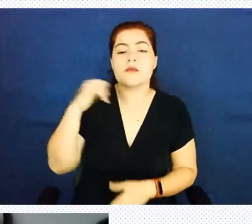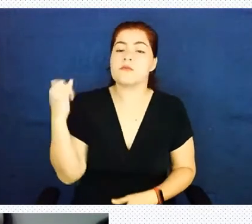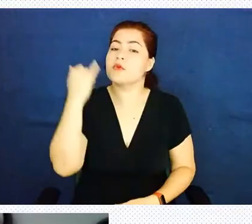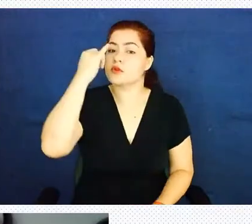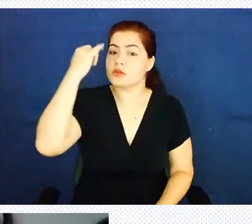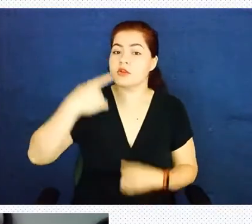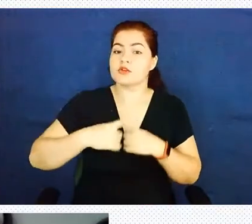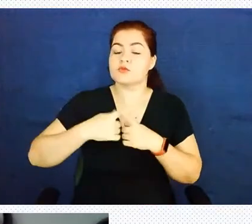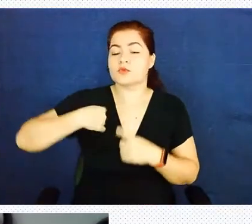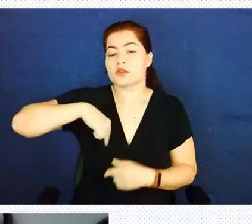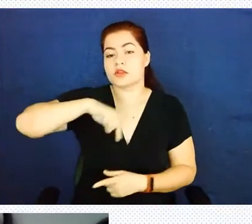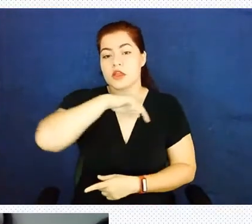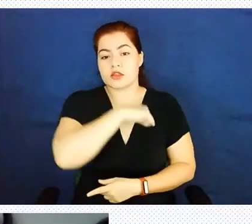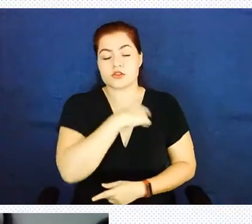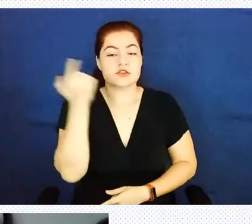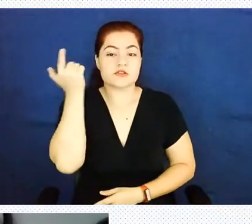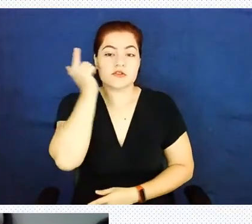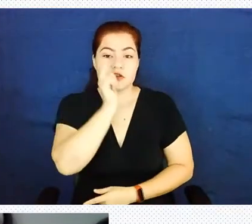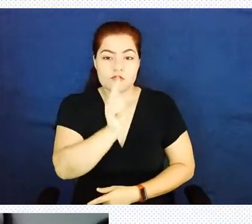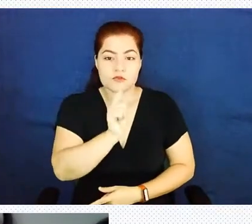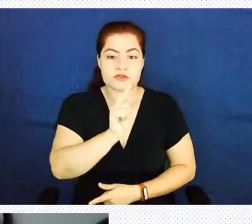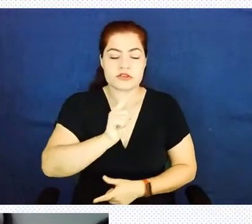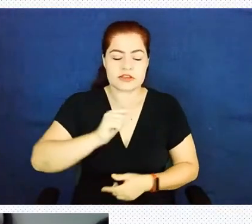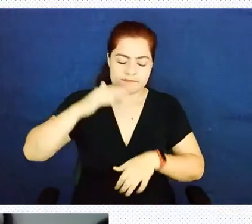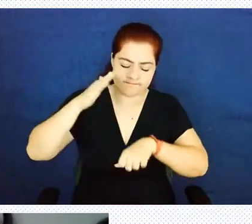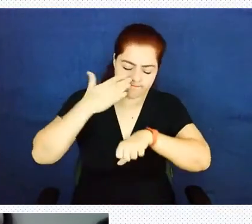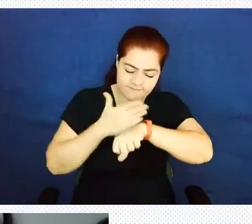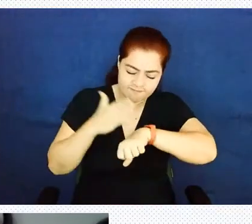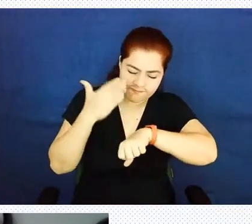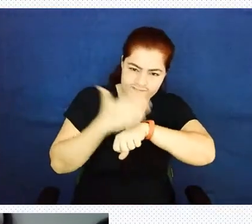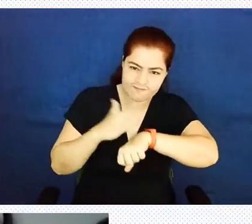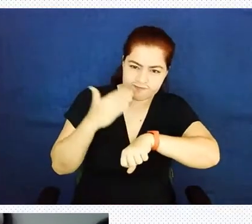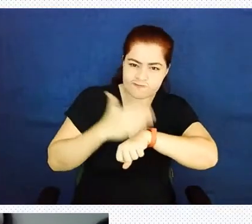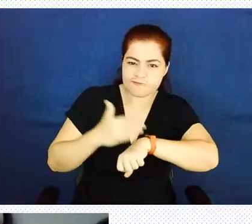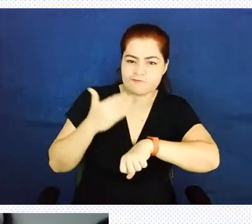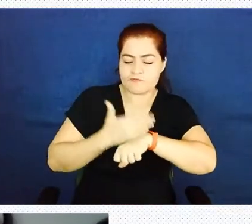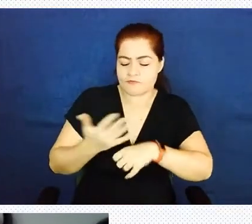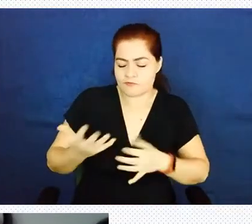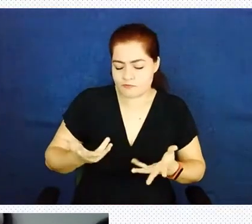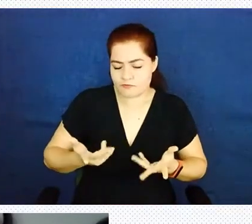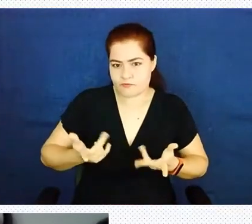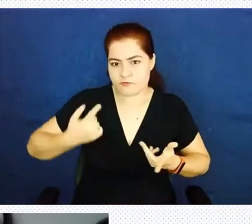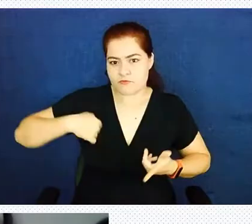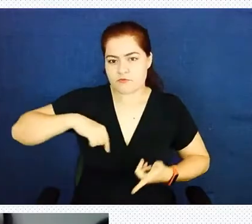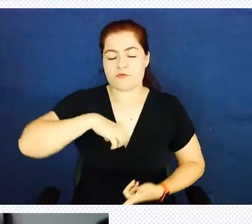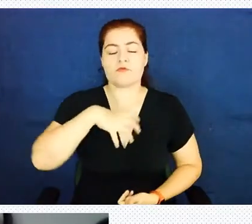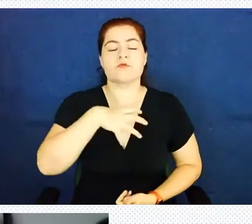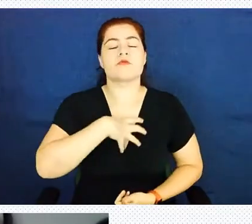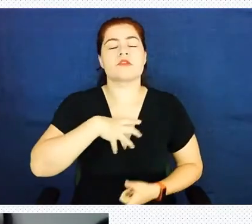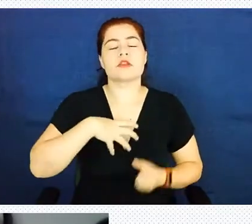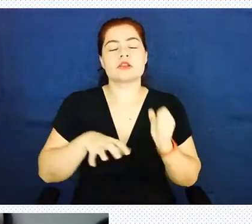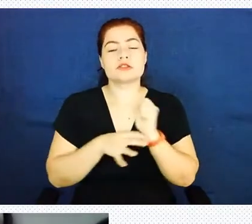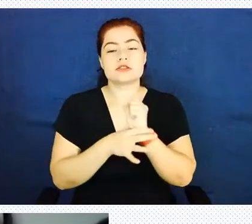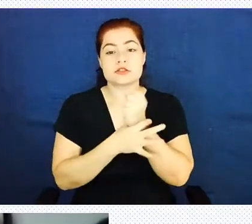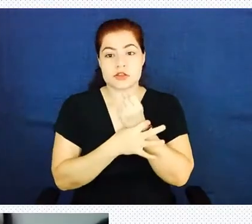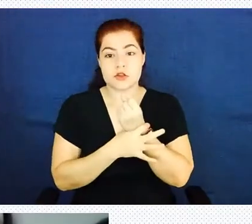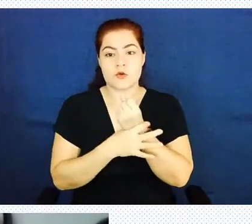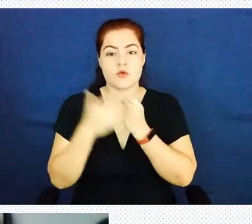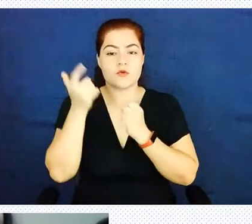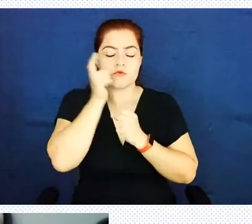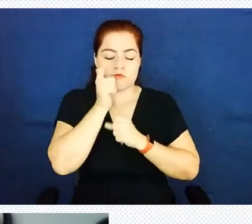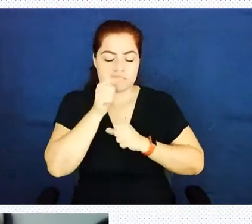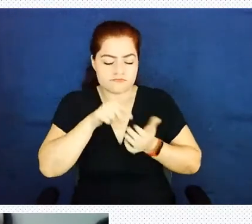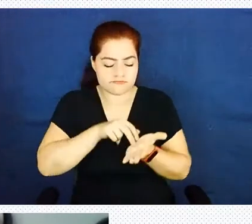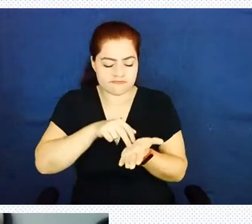que nós vamos fazendo o treino e nos sentindo mais seguros para a caminhada que